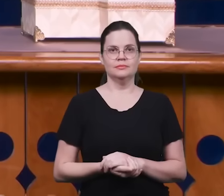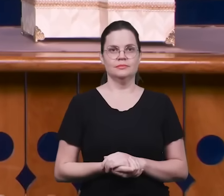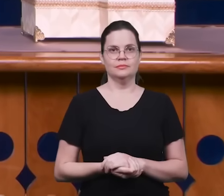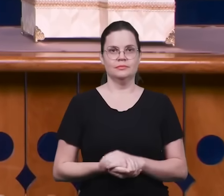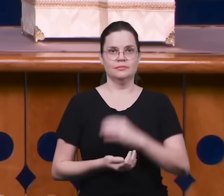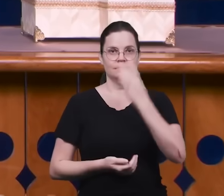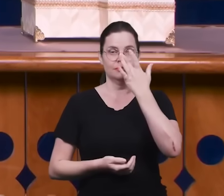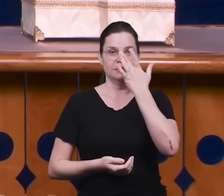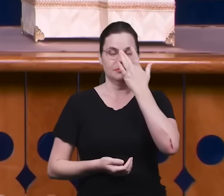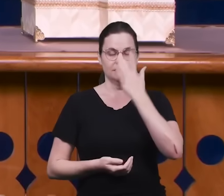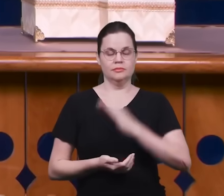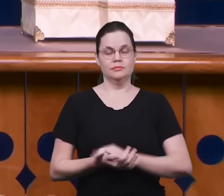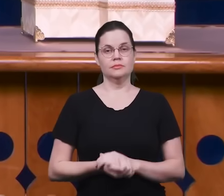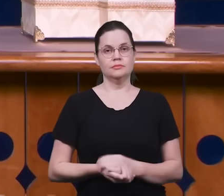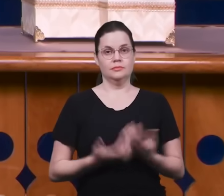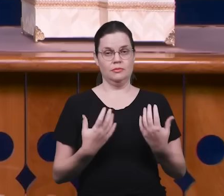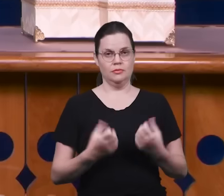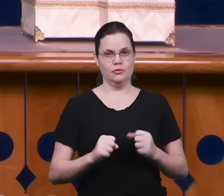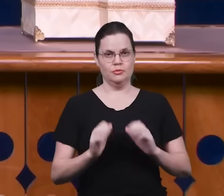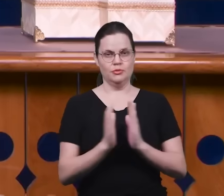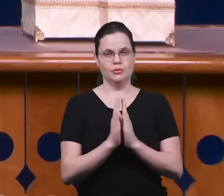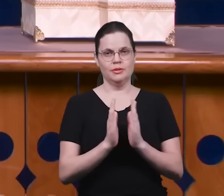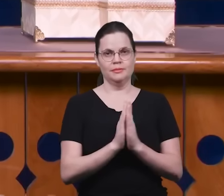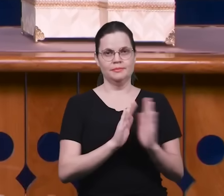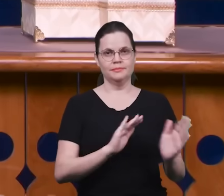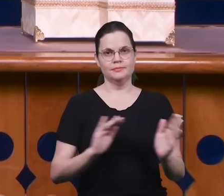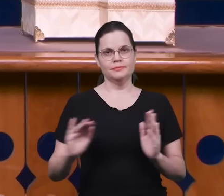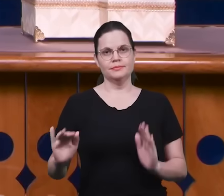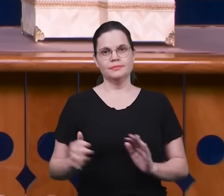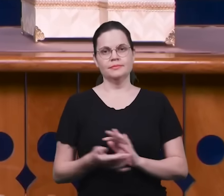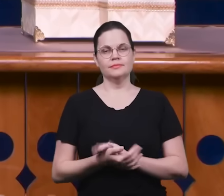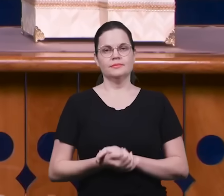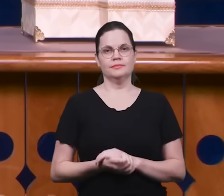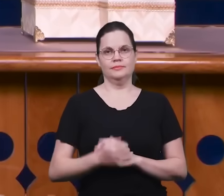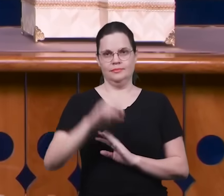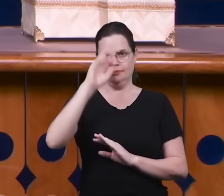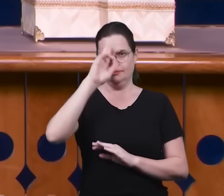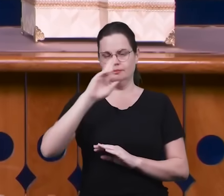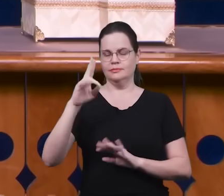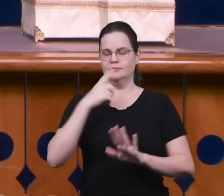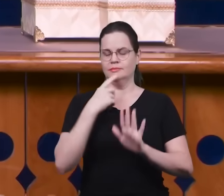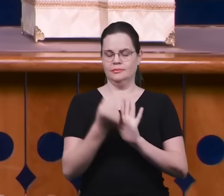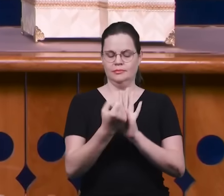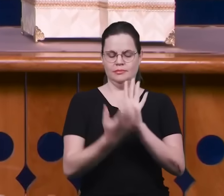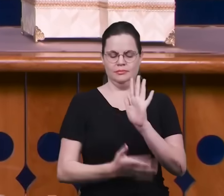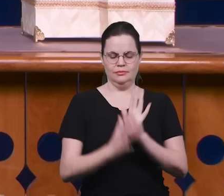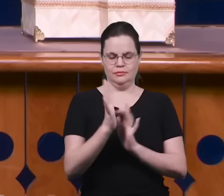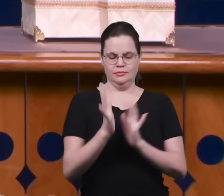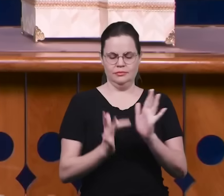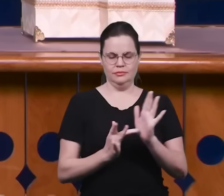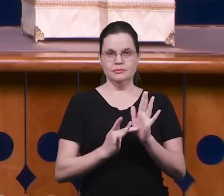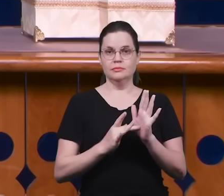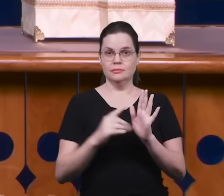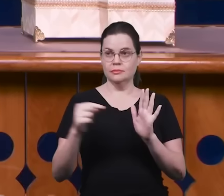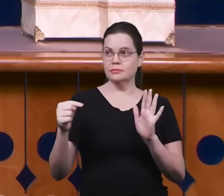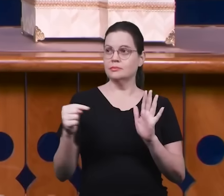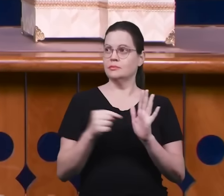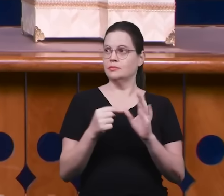programa. Vamos fechar os nossos olhos e vamos orar a Deus. Clamamos, Senhor, pelo sangue de